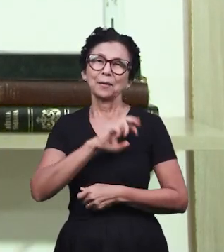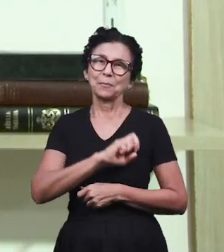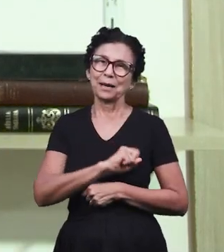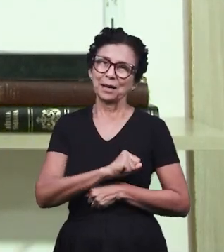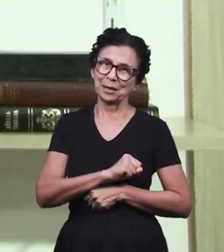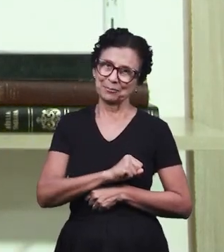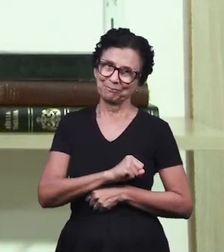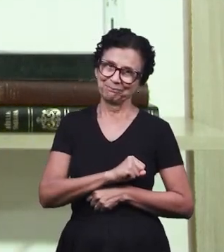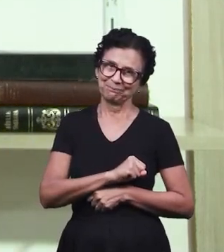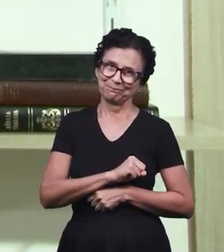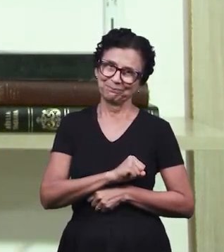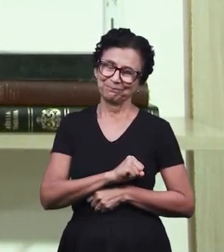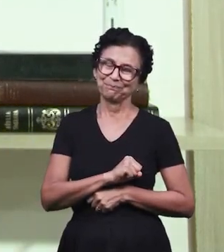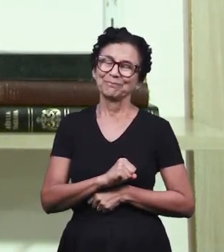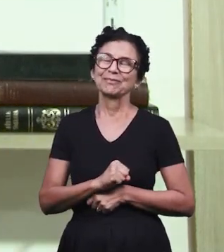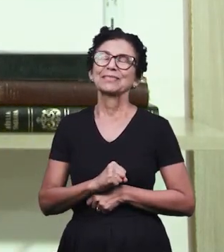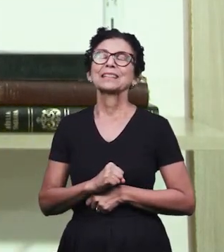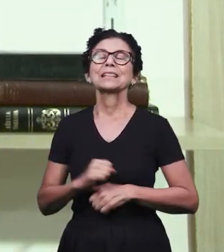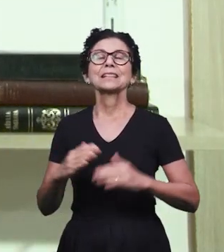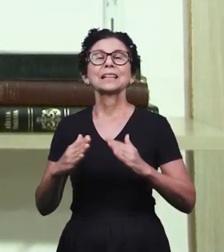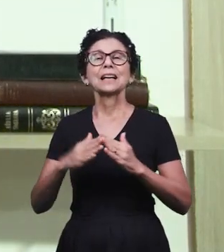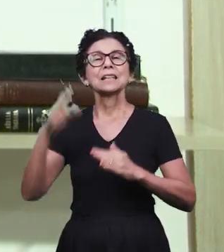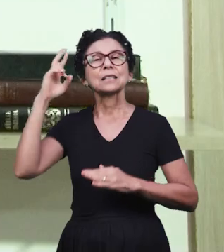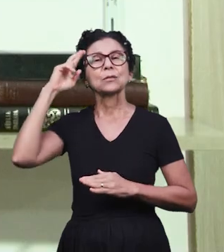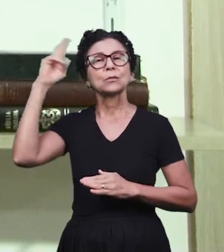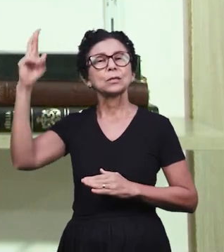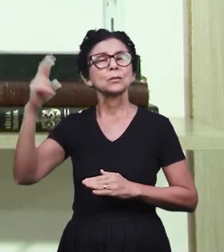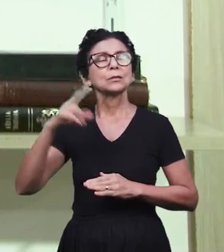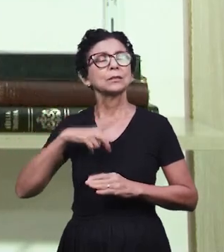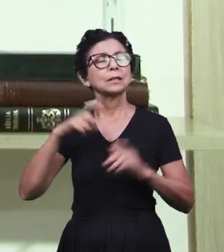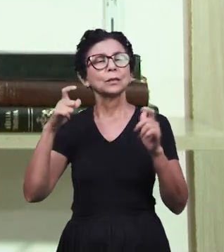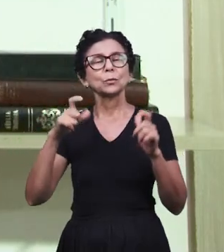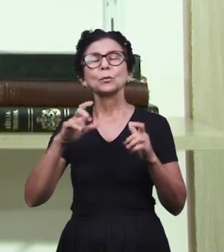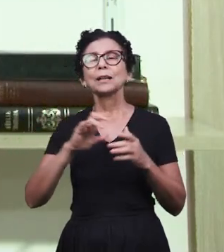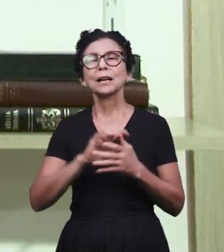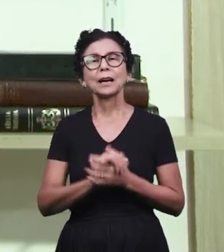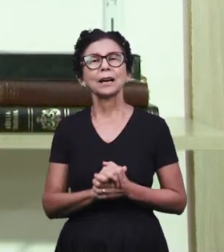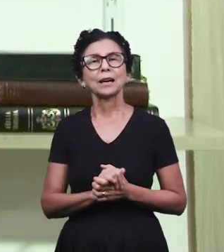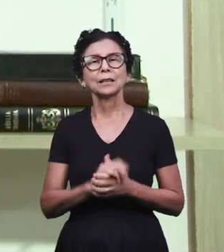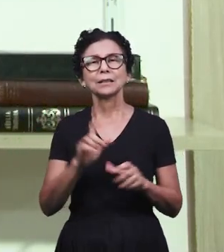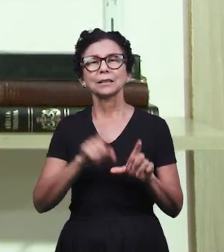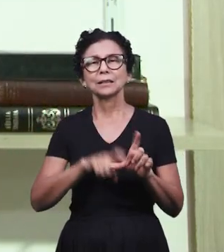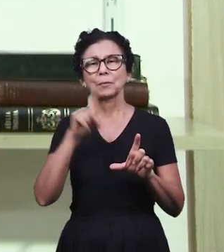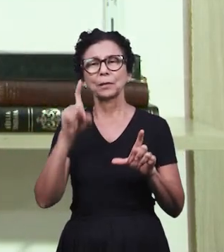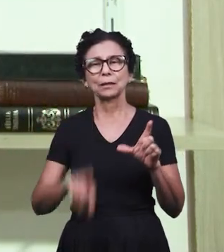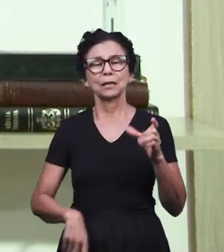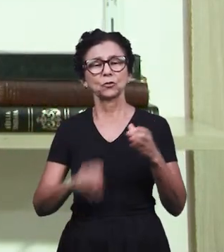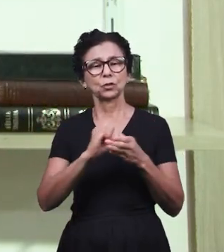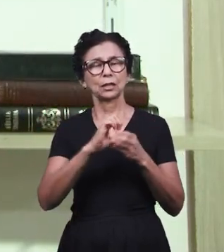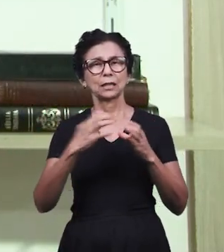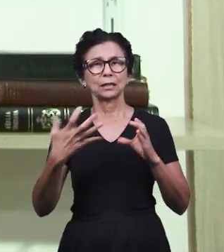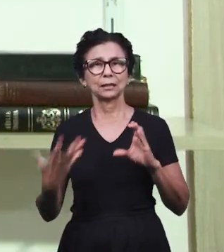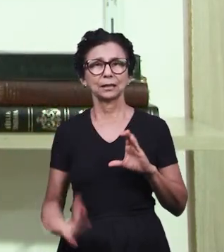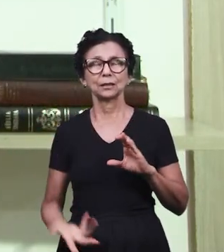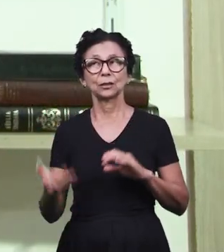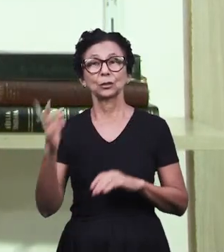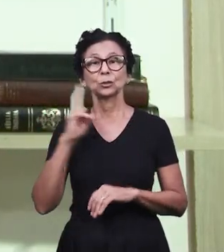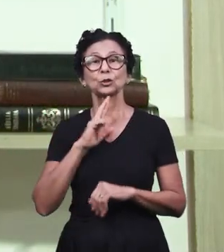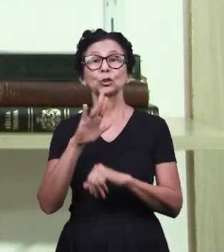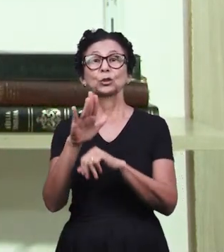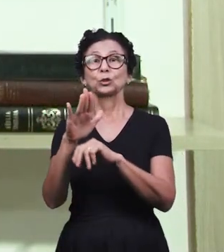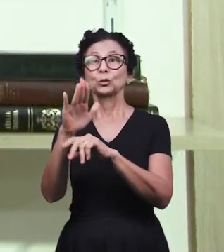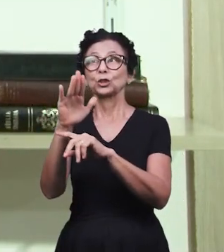lugar independente das nossas características. O Senhor nos formou e nos chama do jeito que